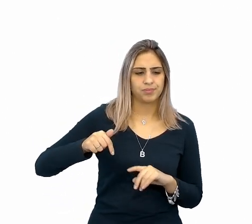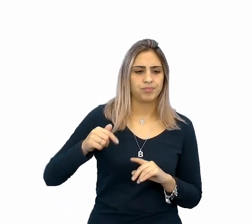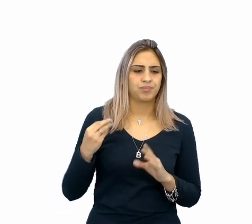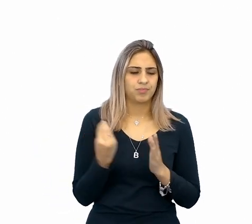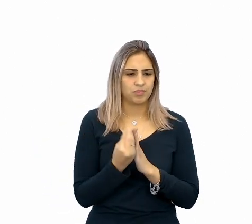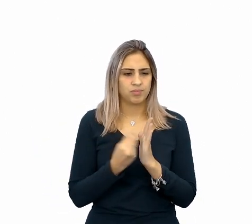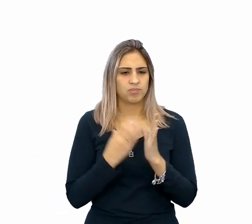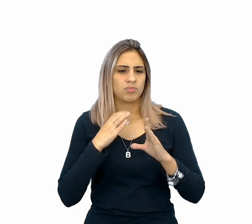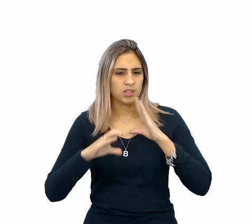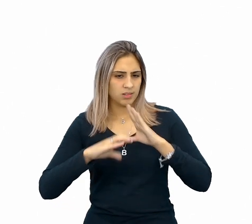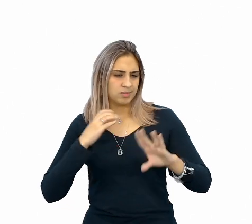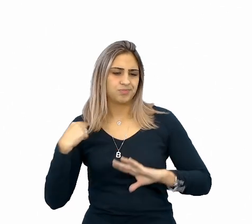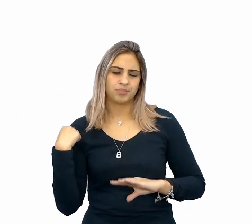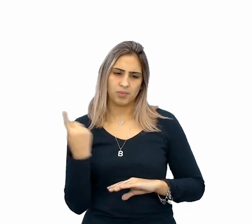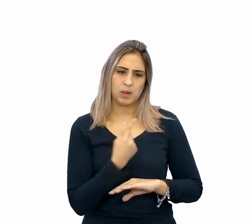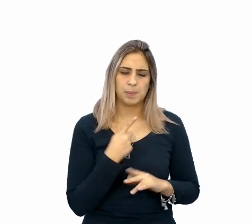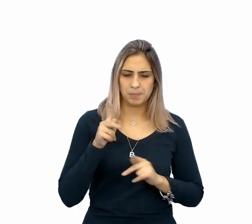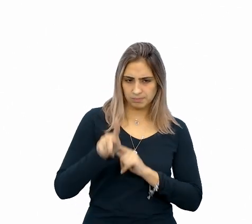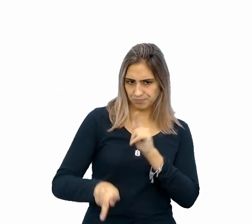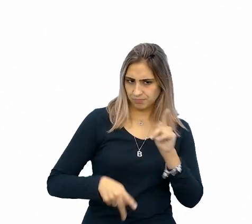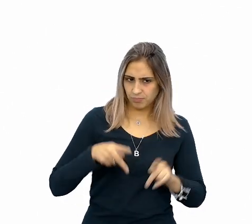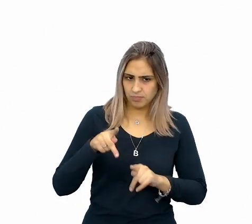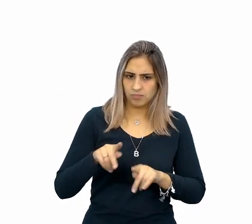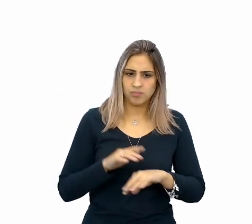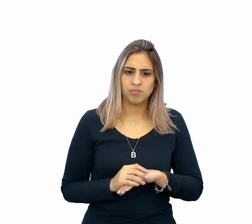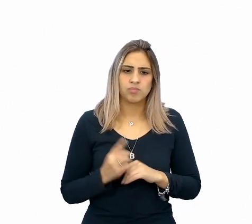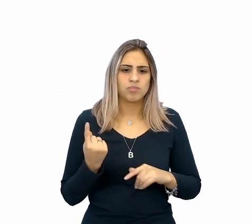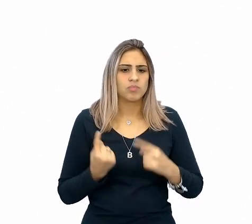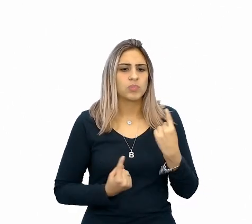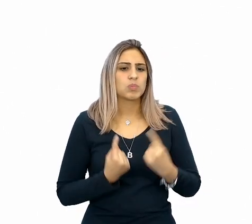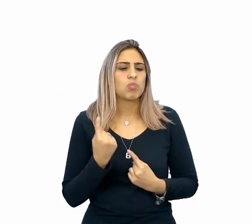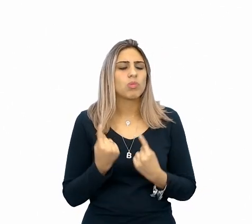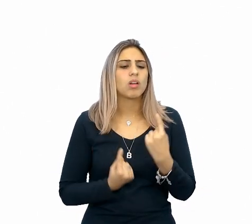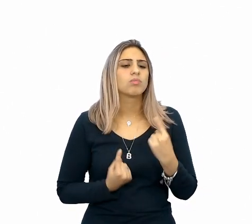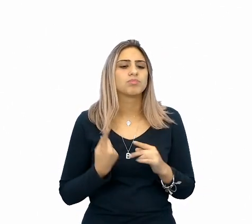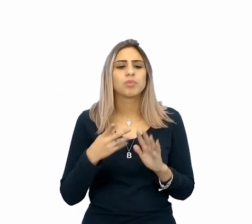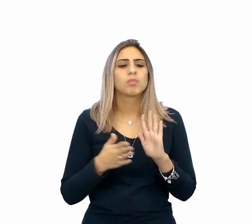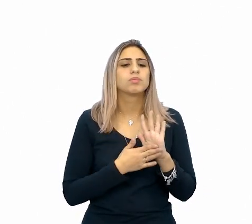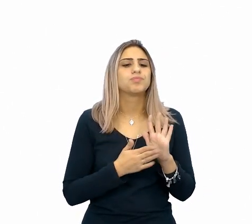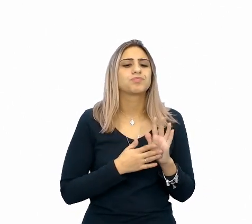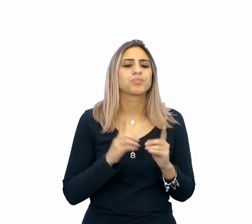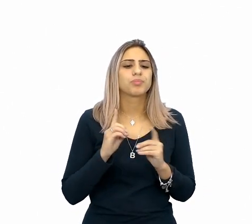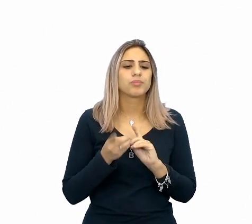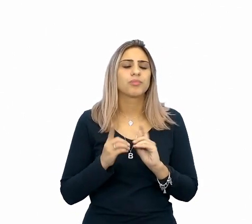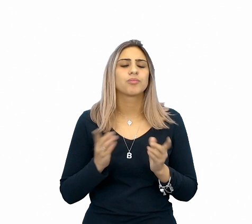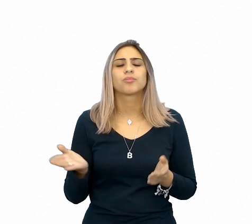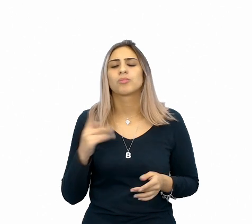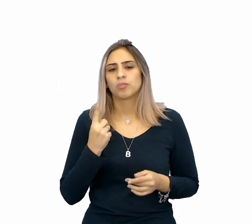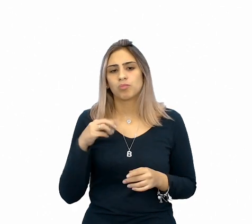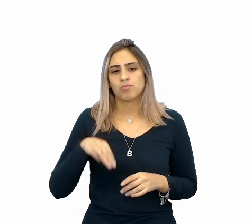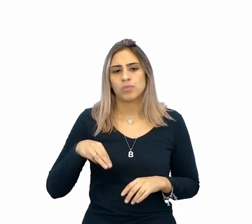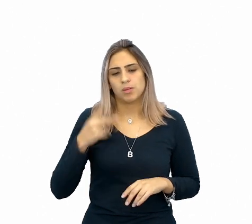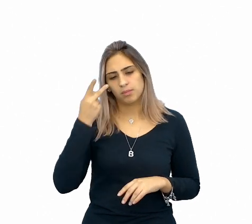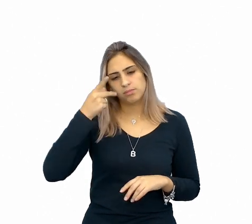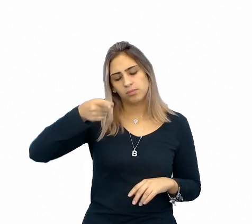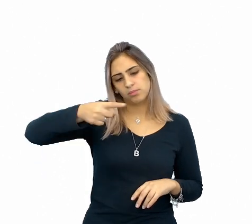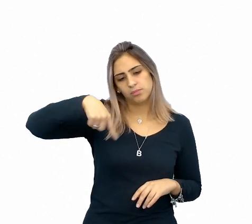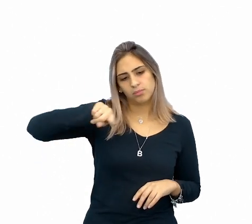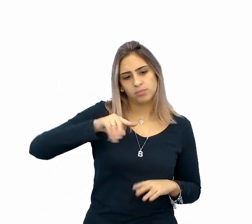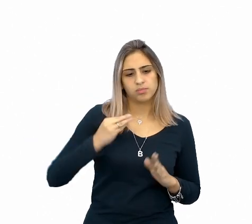e cantigas do nosso povo, e qual é o seu propósito didático. Então, vamos lá? Um minutinho para